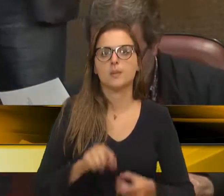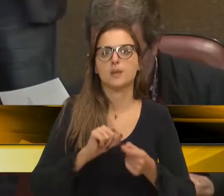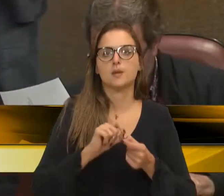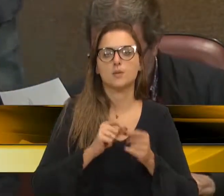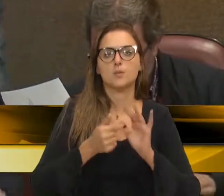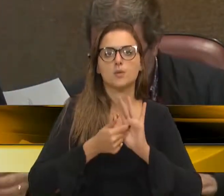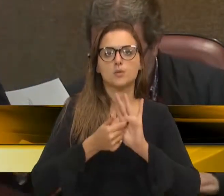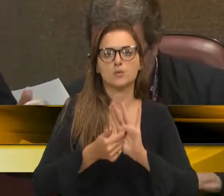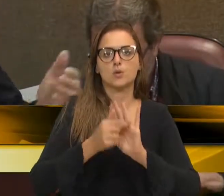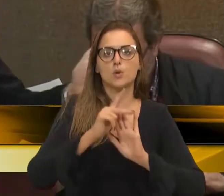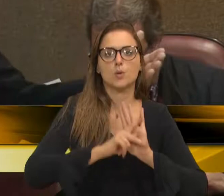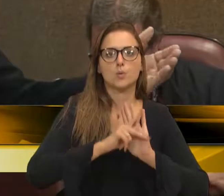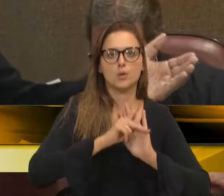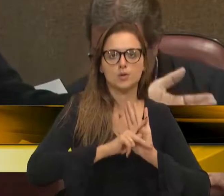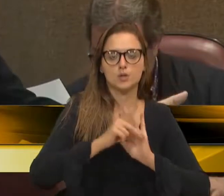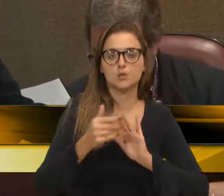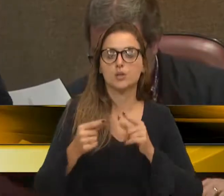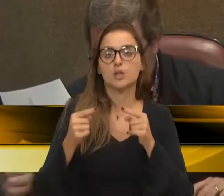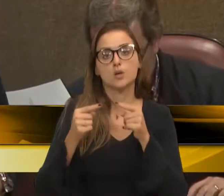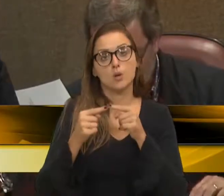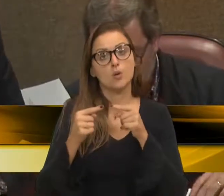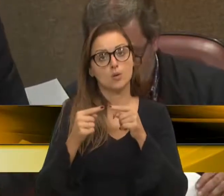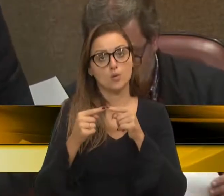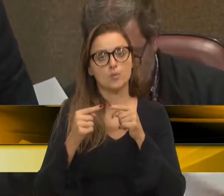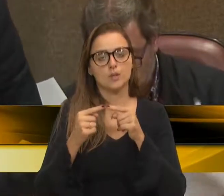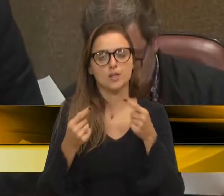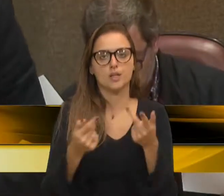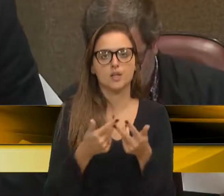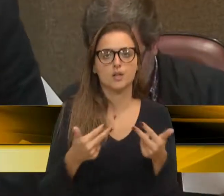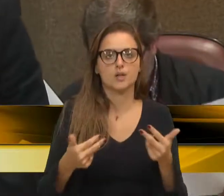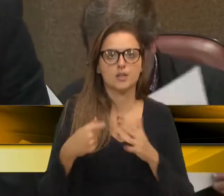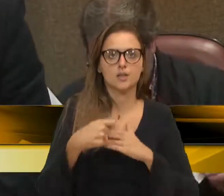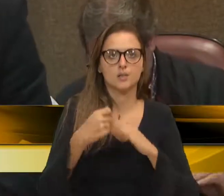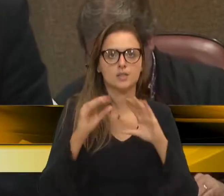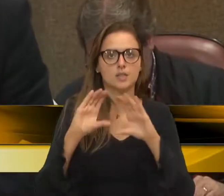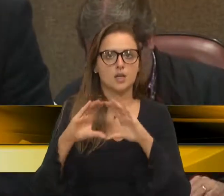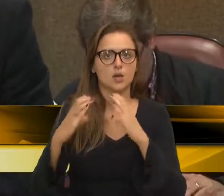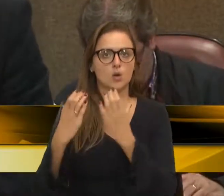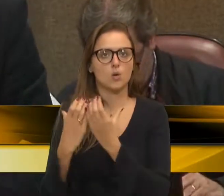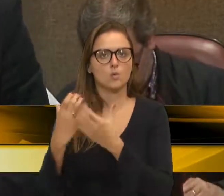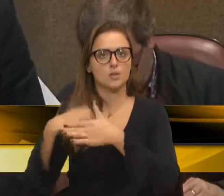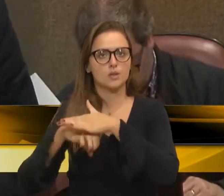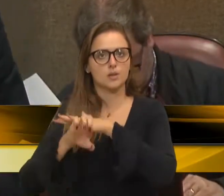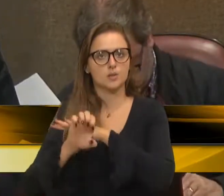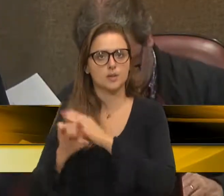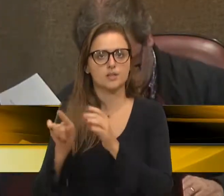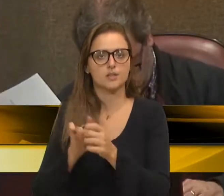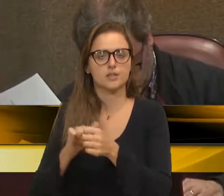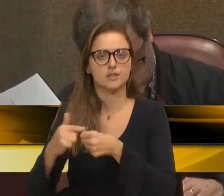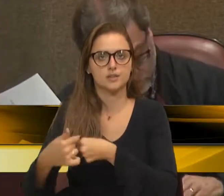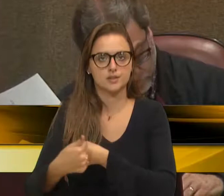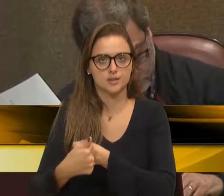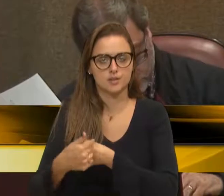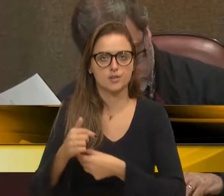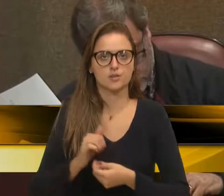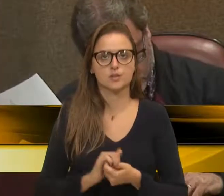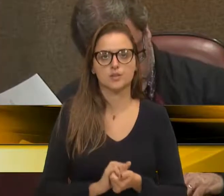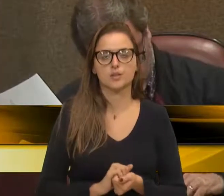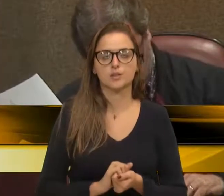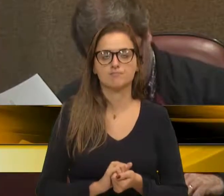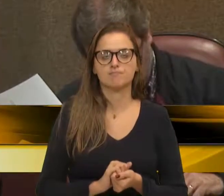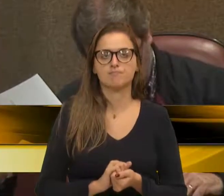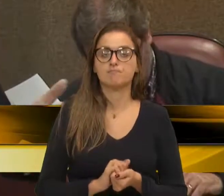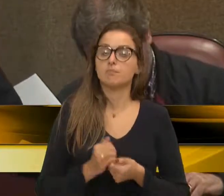apresentaram um projeto que dialoga com uma necessidade da comunidade empreendedora do nosso município,